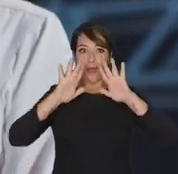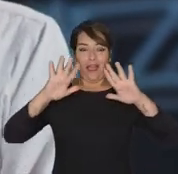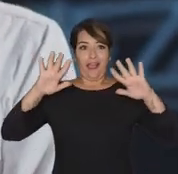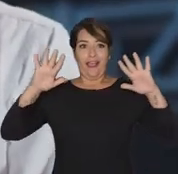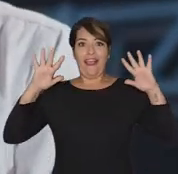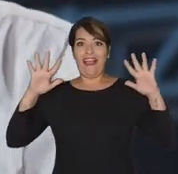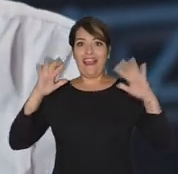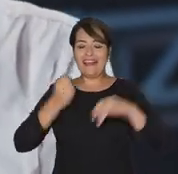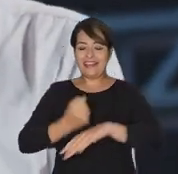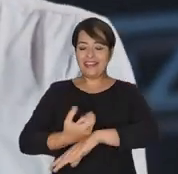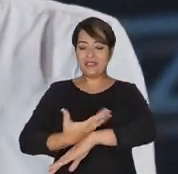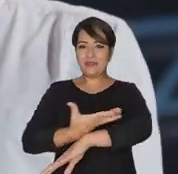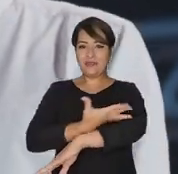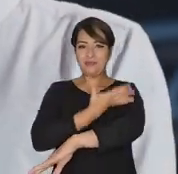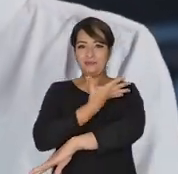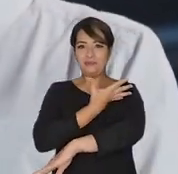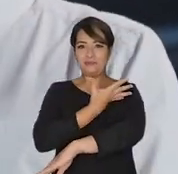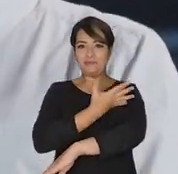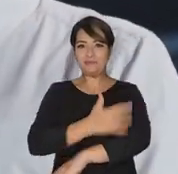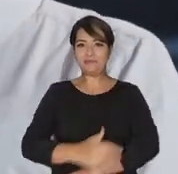olho brilhando.